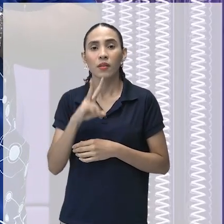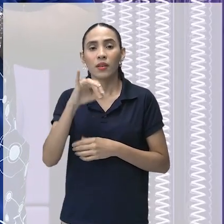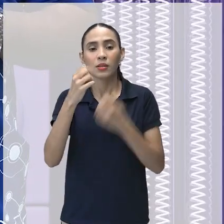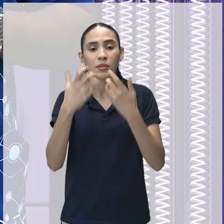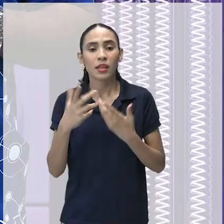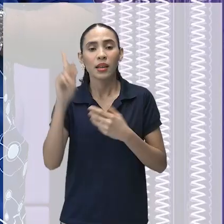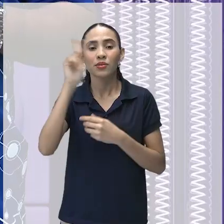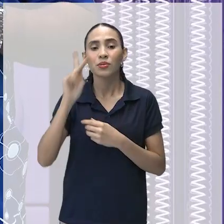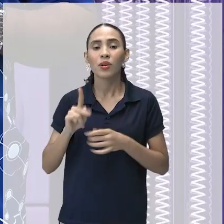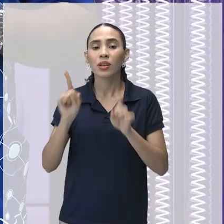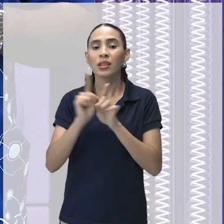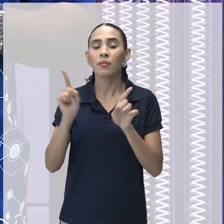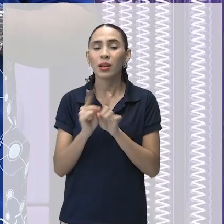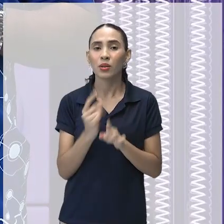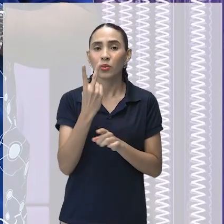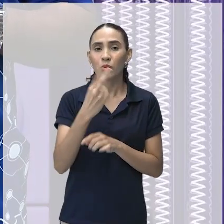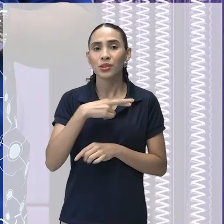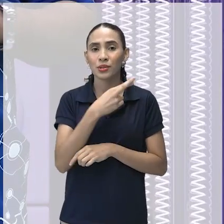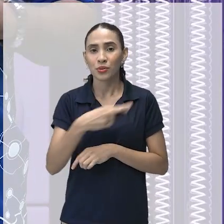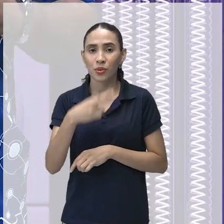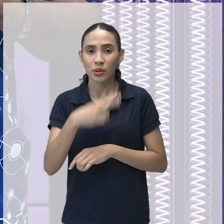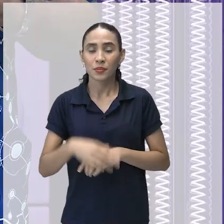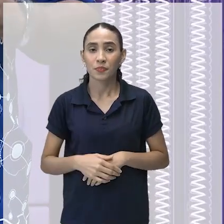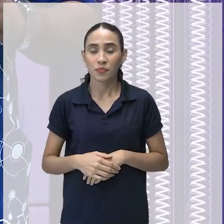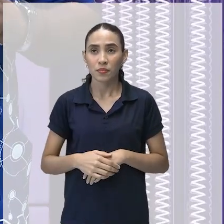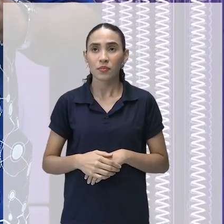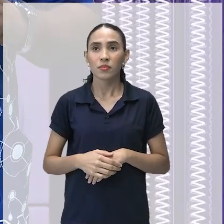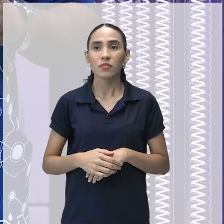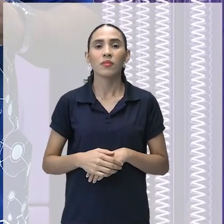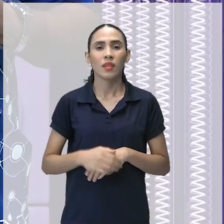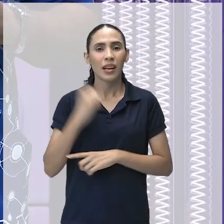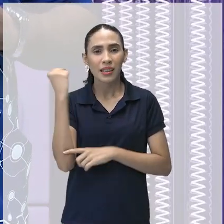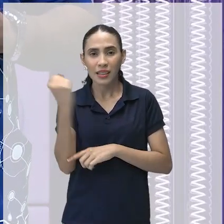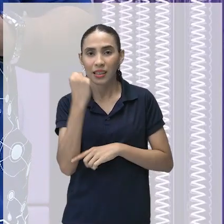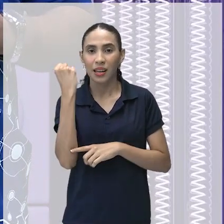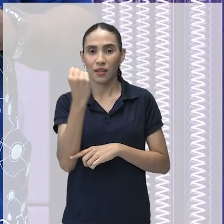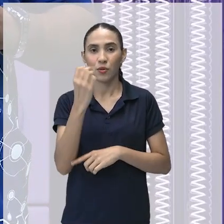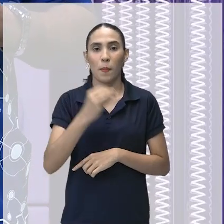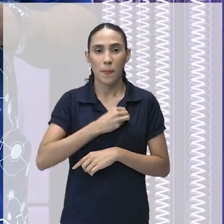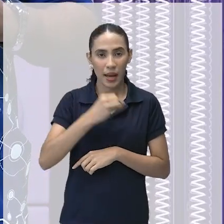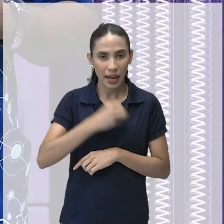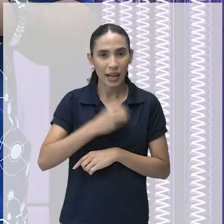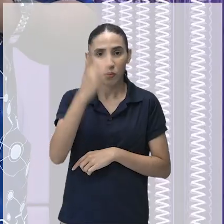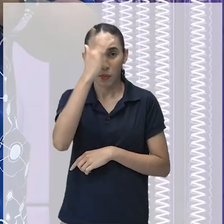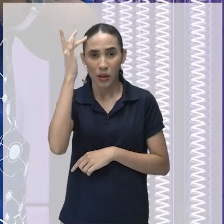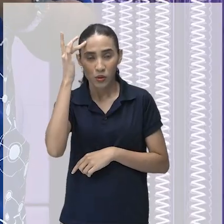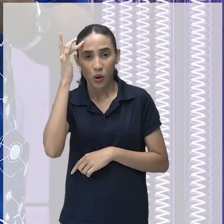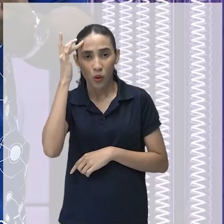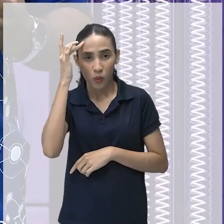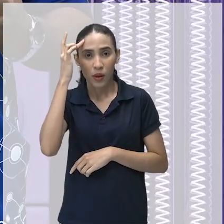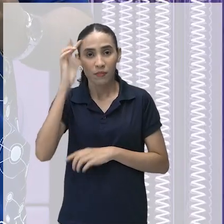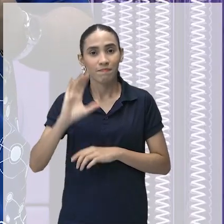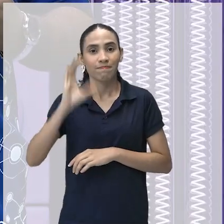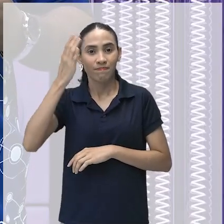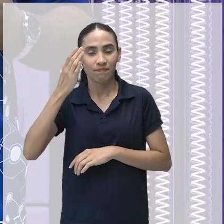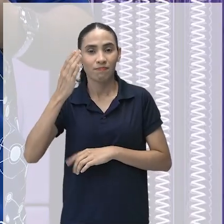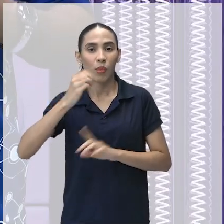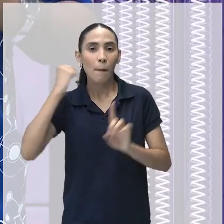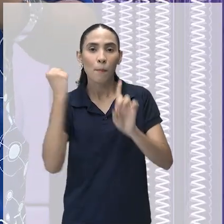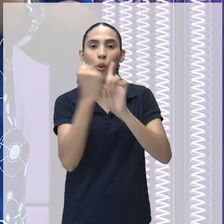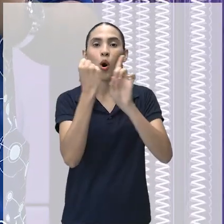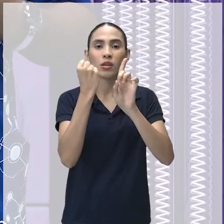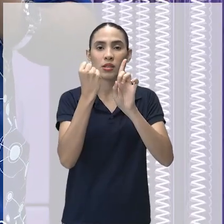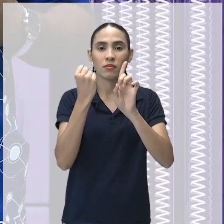dizer essa história dessas 2 religiões. Por mais grave que seja o pecado que a pessoa comete, o homicídio que a pessoa